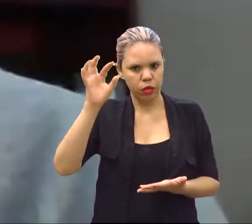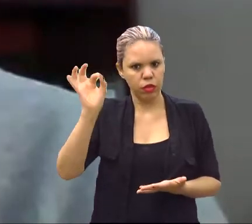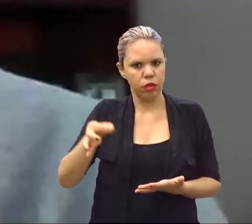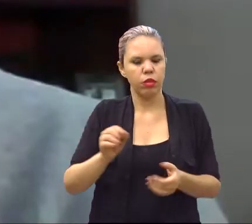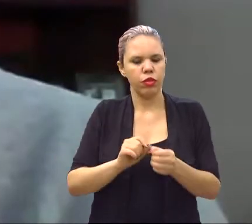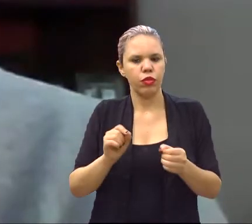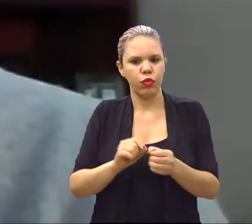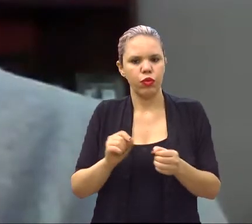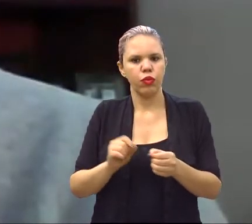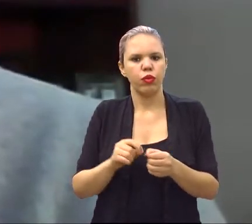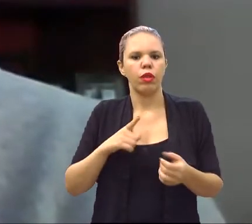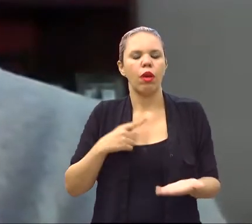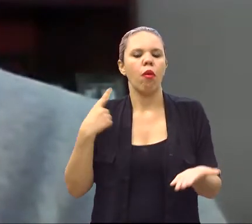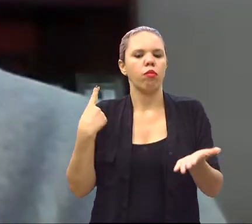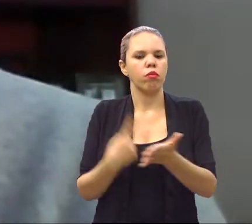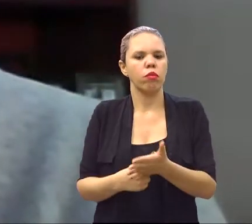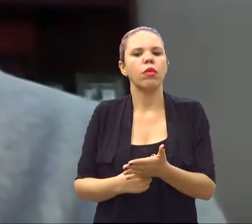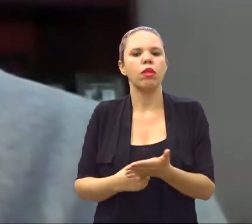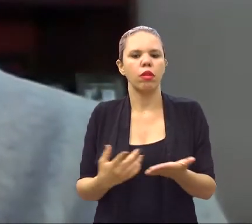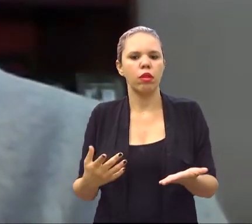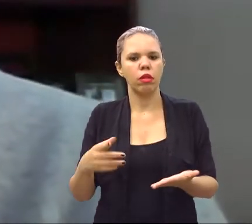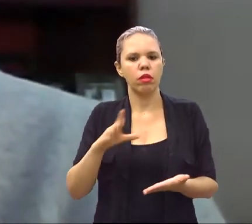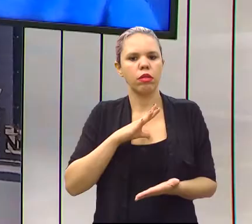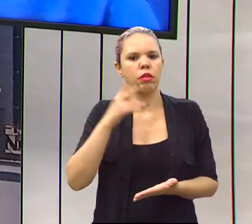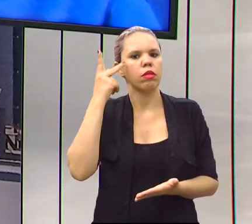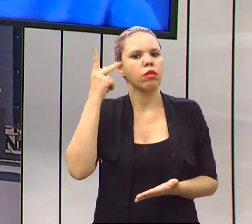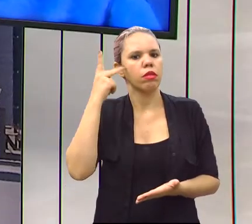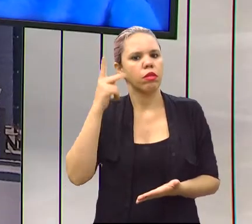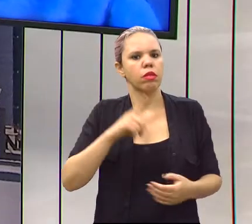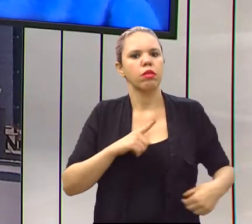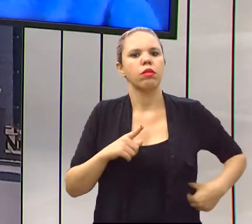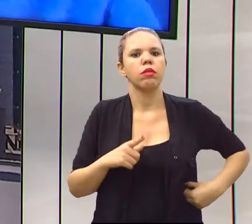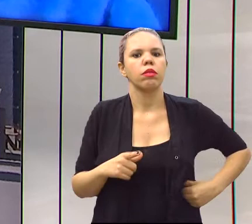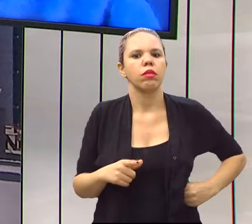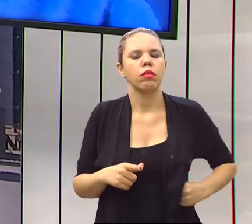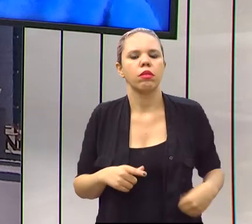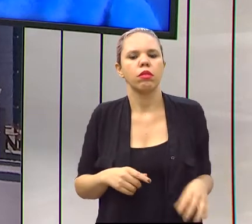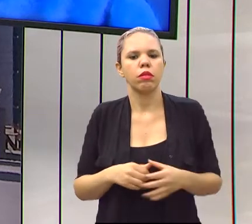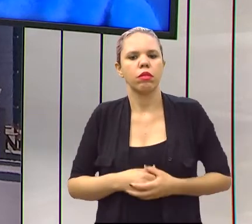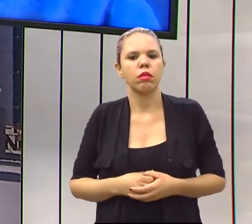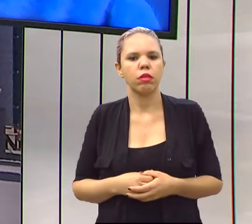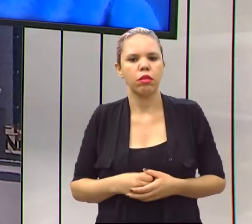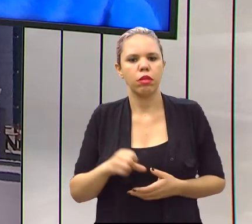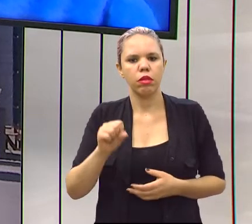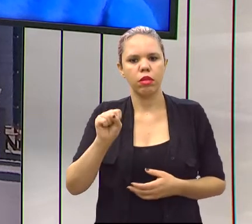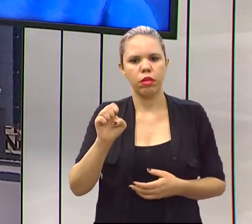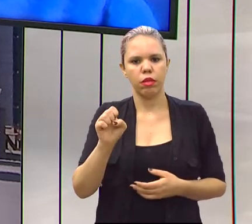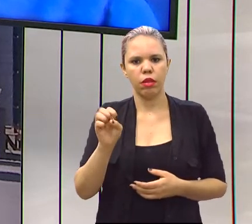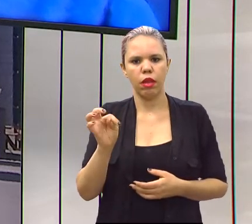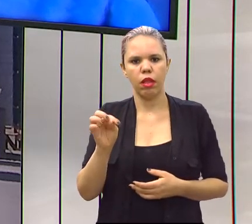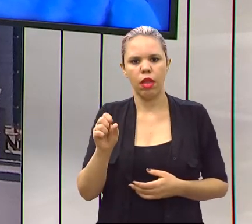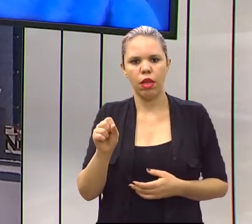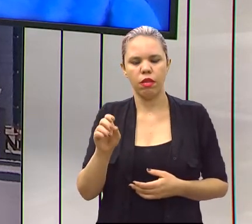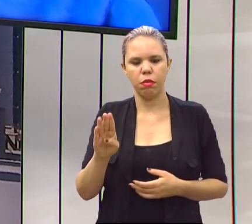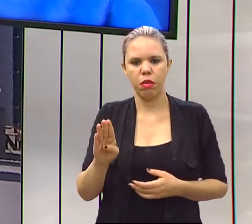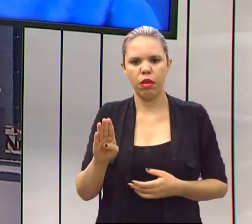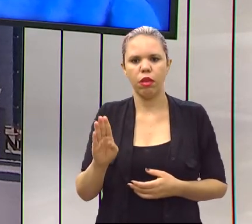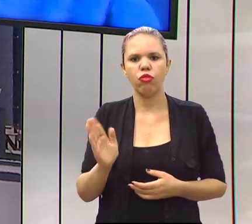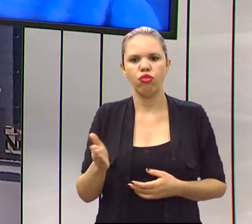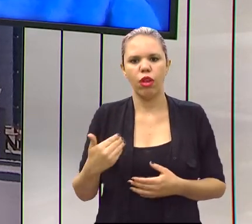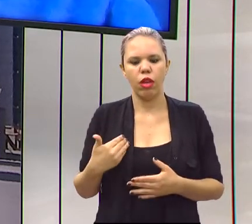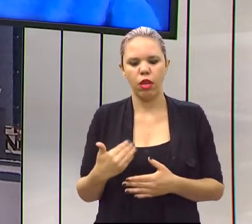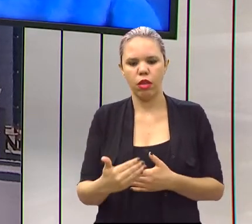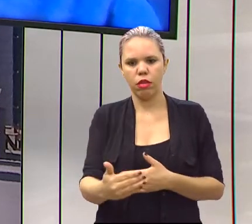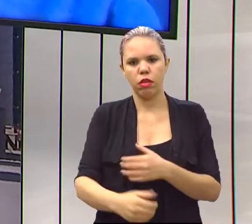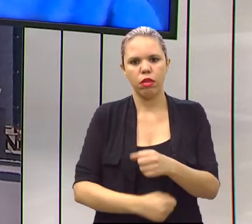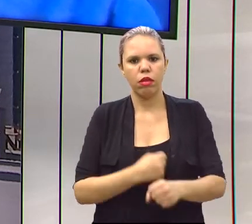se faça consórcios. E aí em São Paulo existe aí a CETESB, né? Agora já a partir